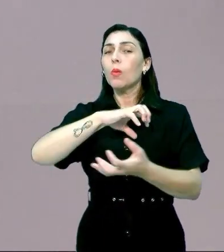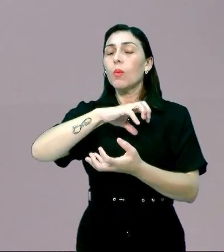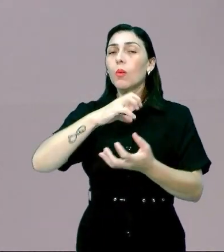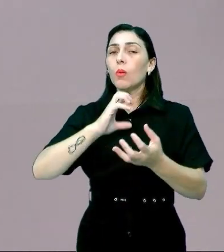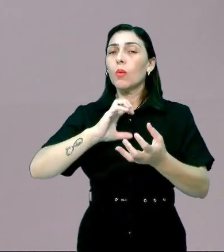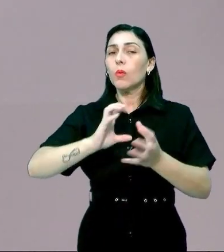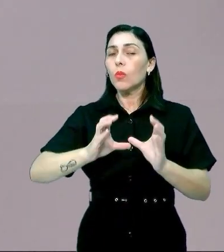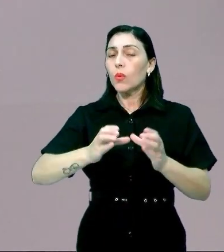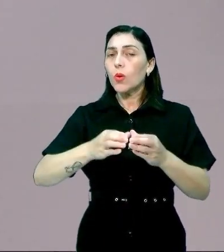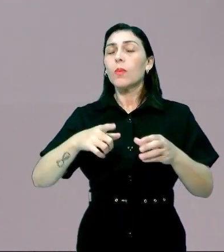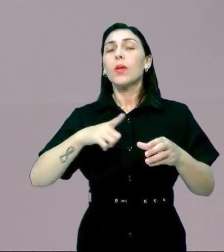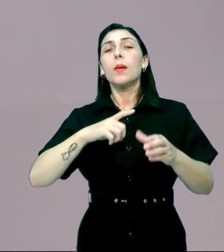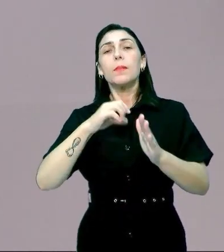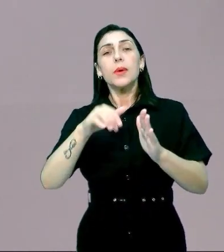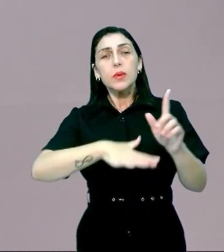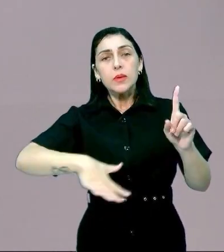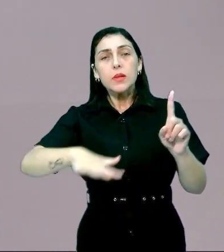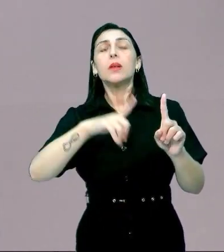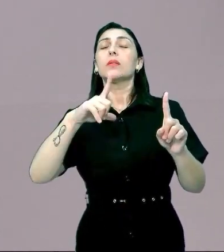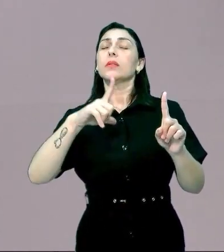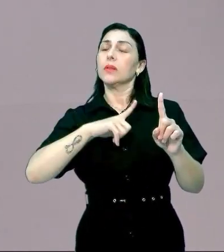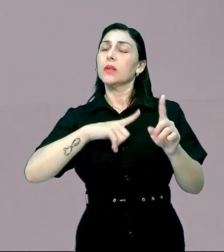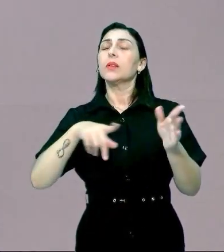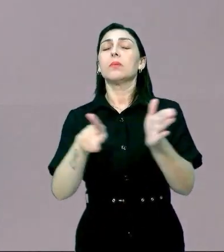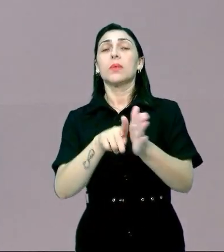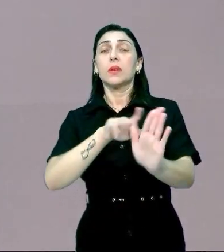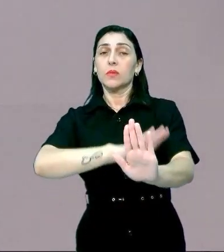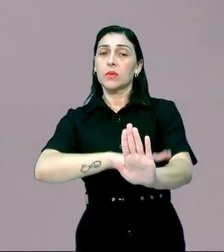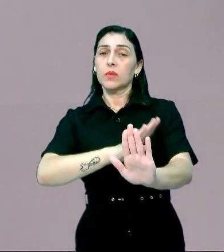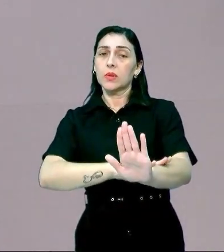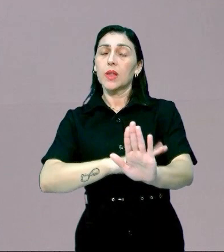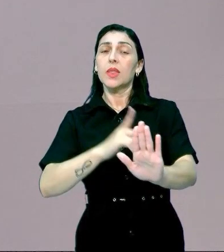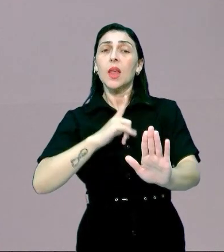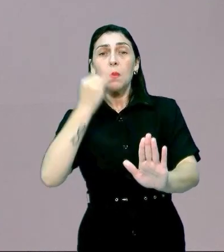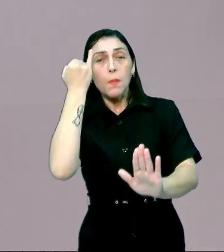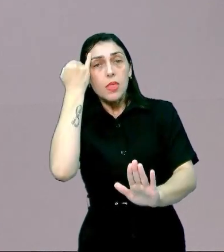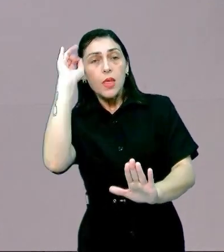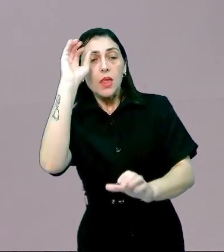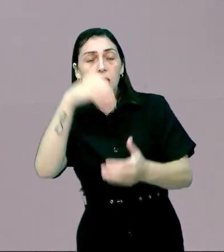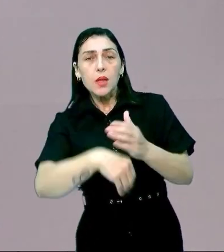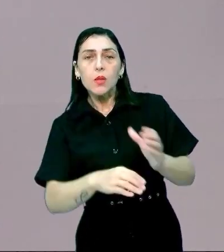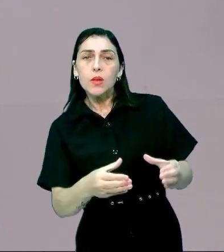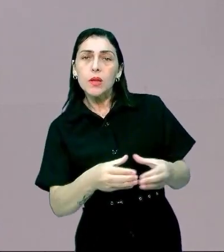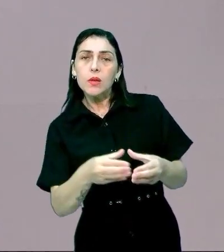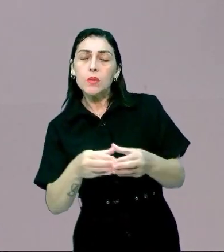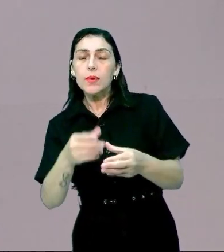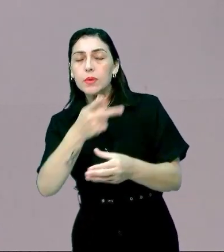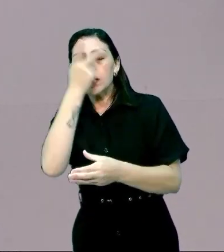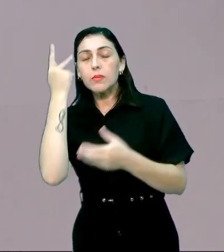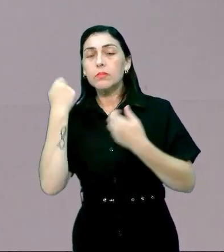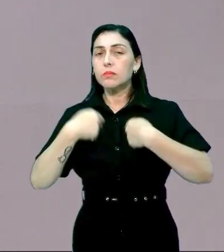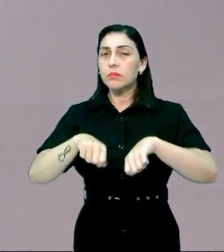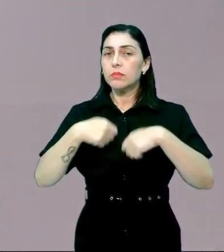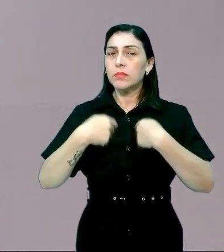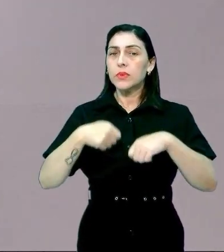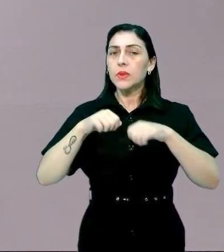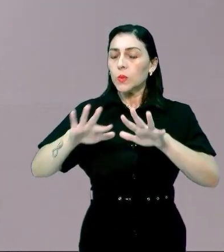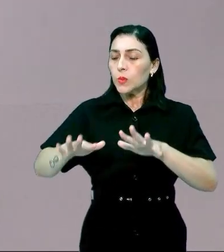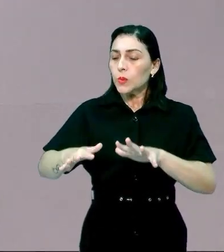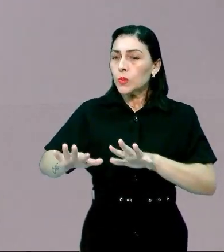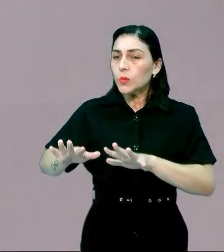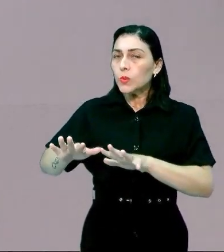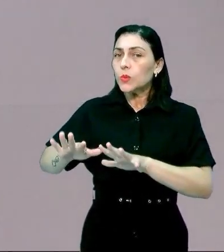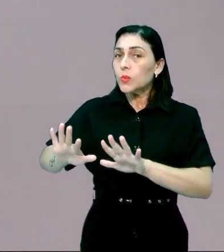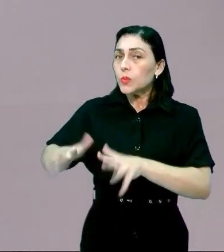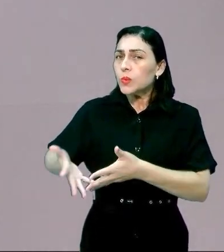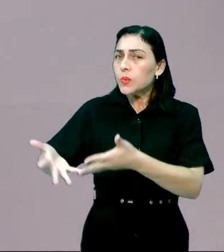social que for também tem a sua ideologia. Então existe uma ideia. E as pessoas elas precisam ser convencidas